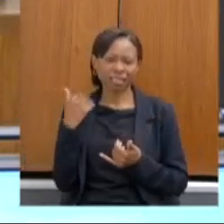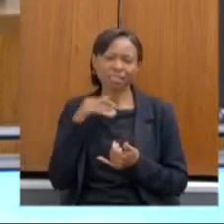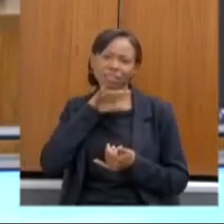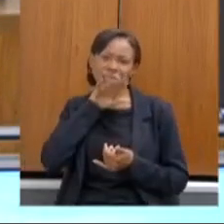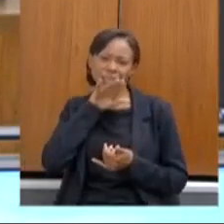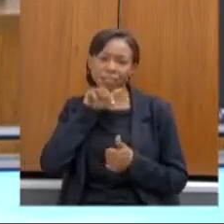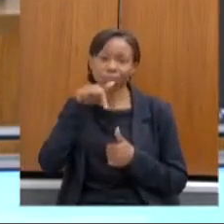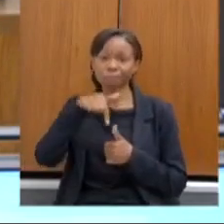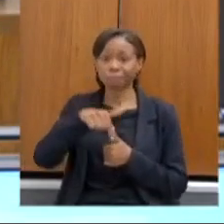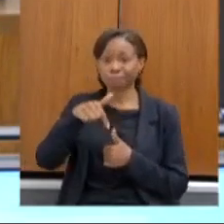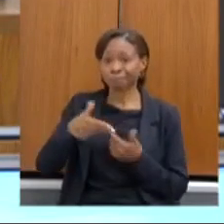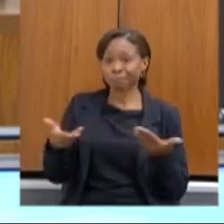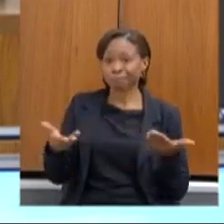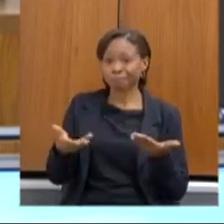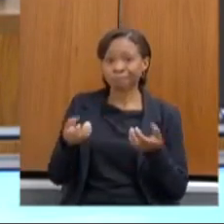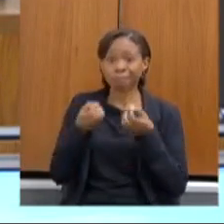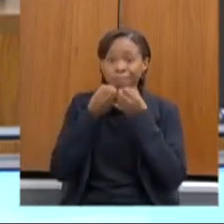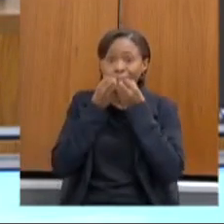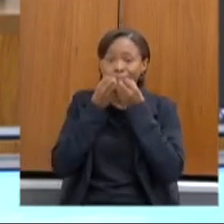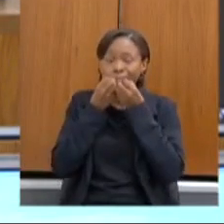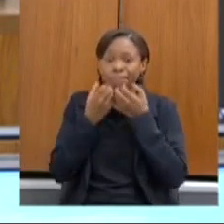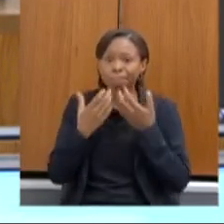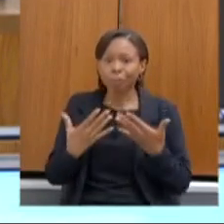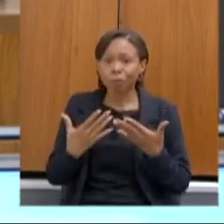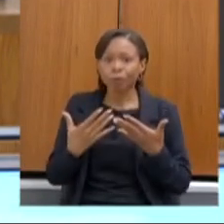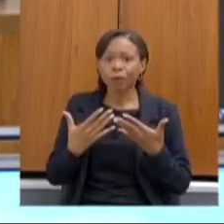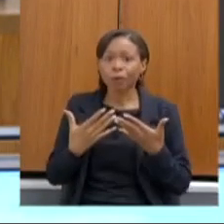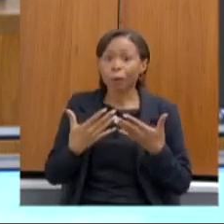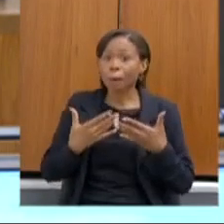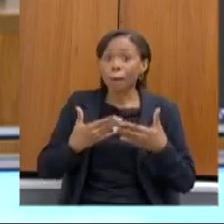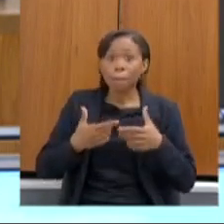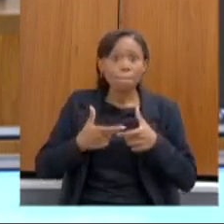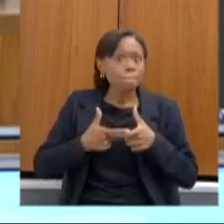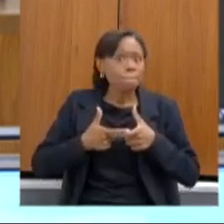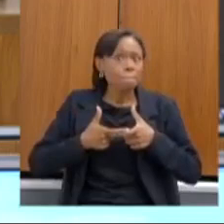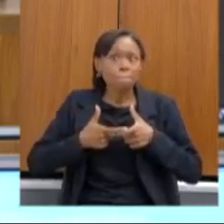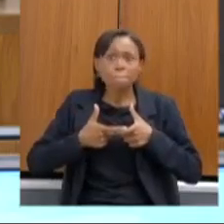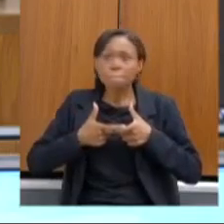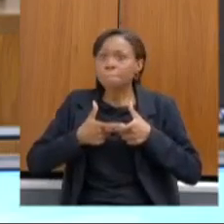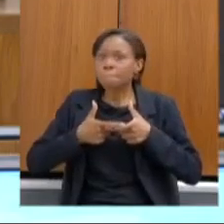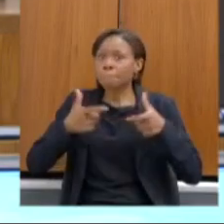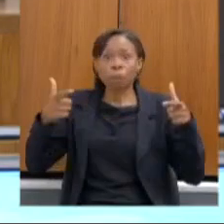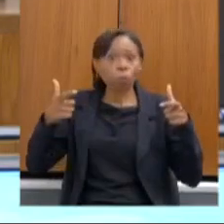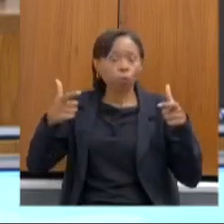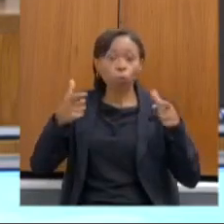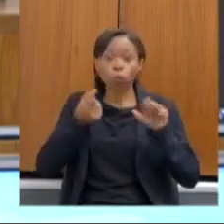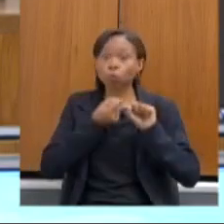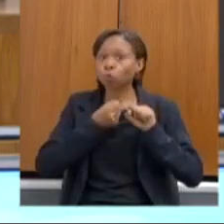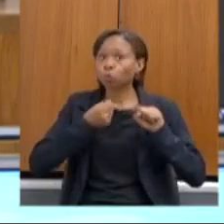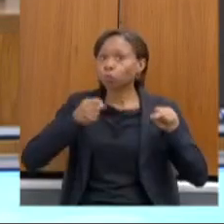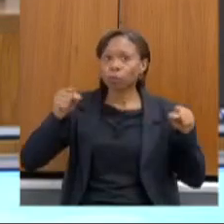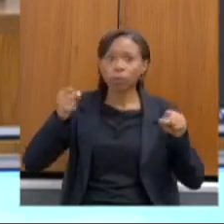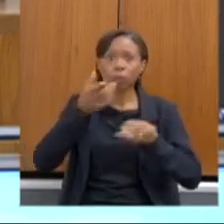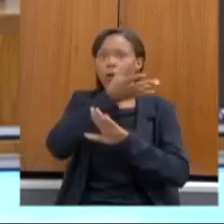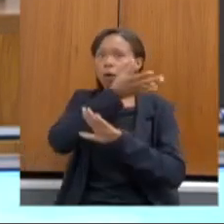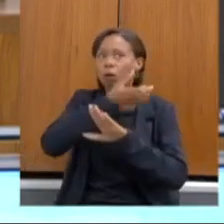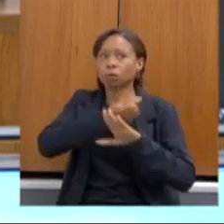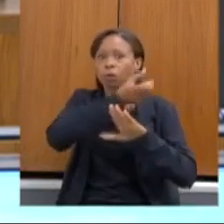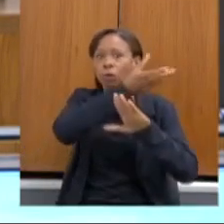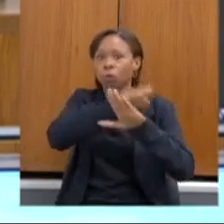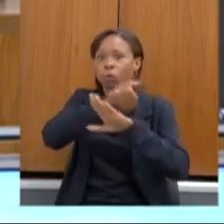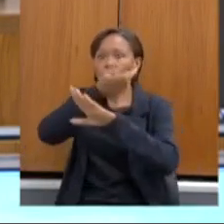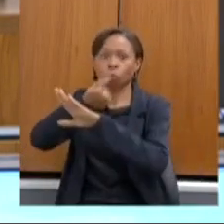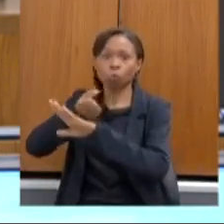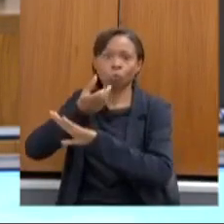dádiva de Minas Gerais tem o melhor índice de radiação do mundo então nós temos tudo para explorar esse